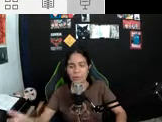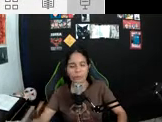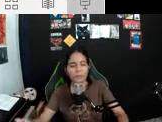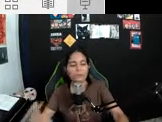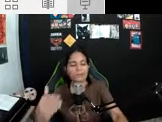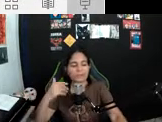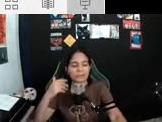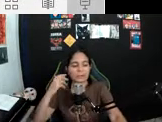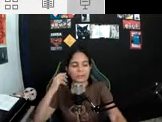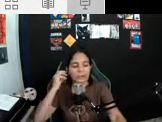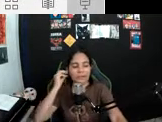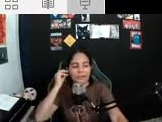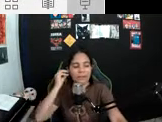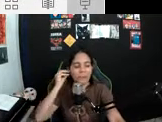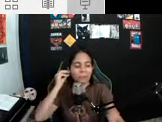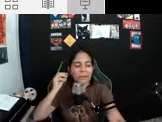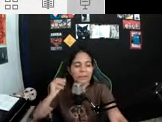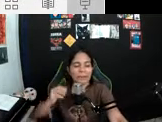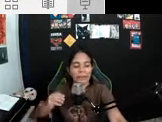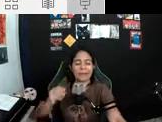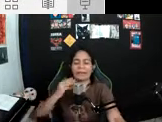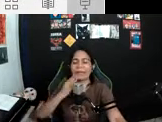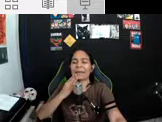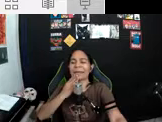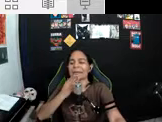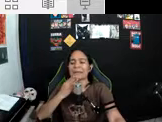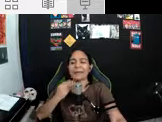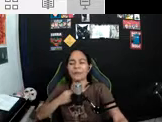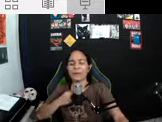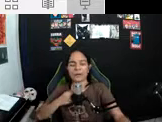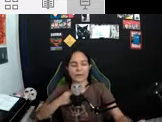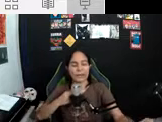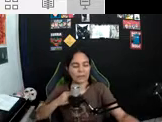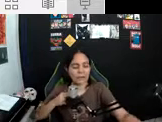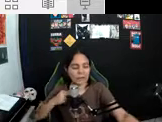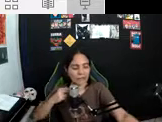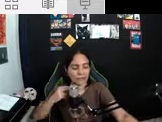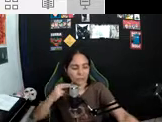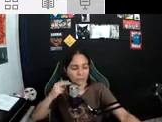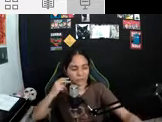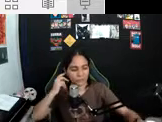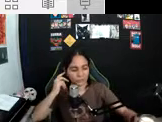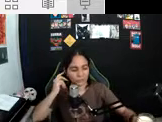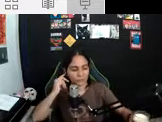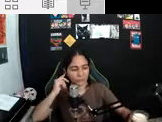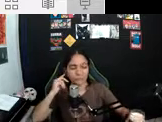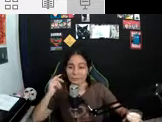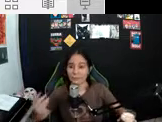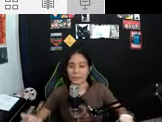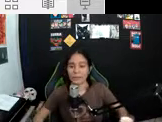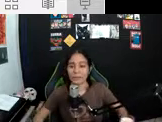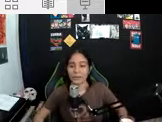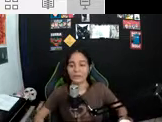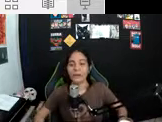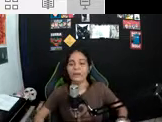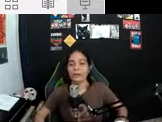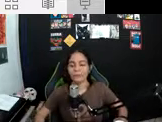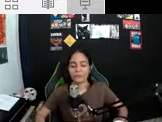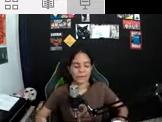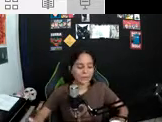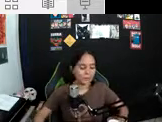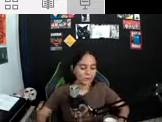é novo, que vai estar sendo atualizado em relação à sua profissão, certo?